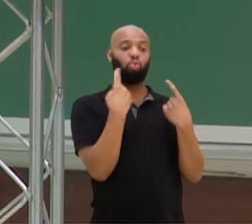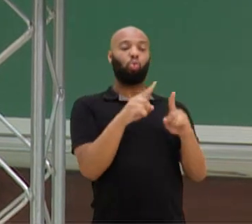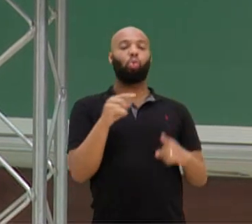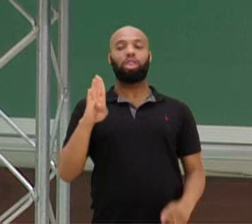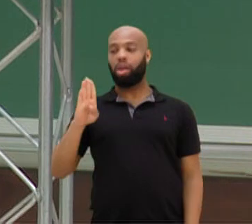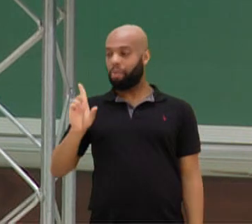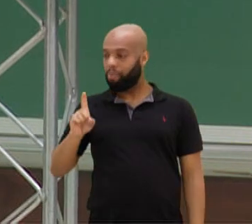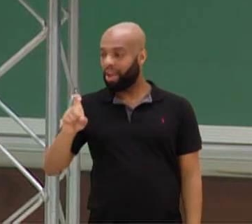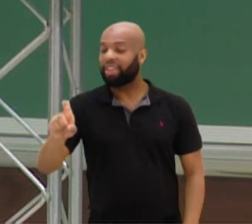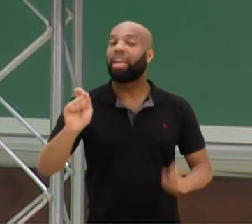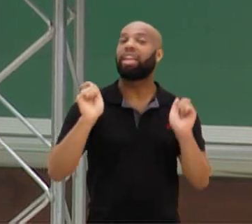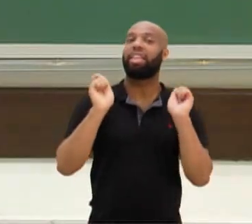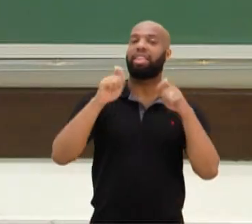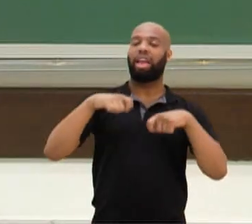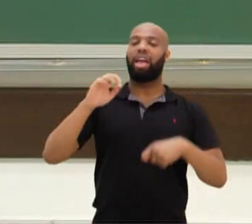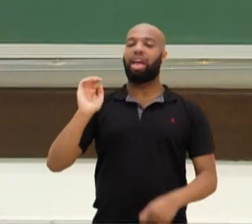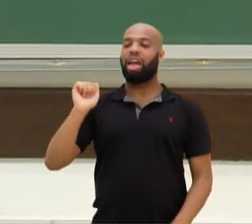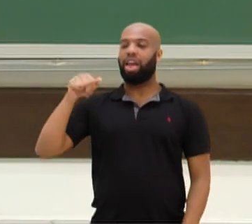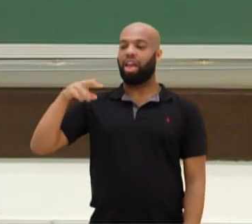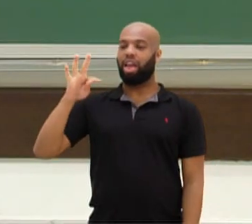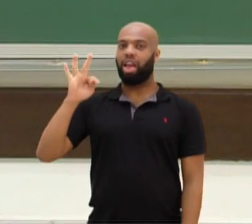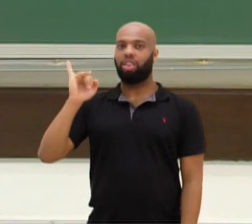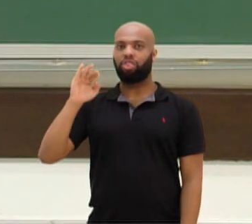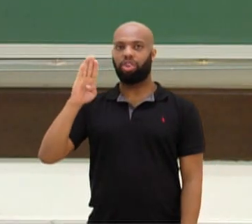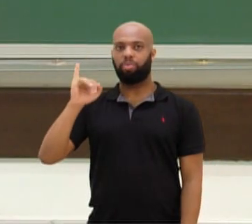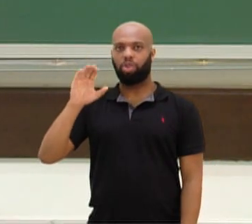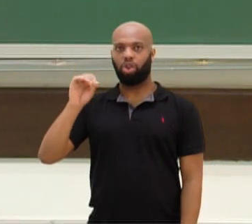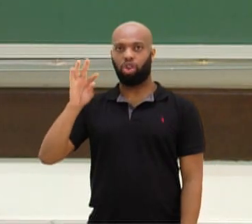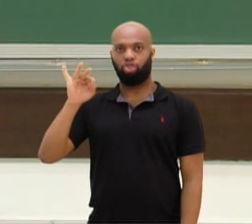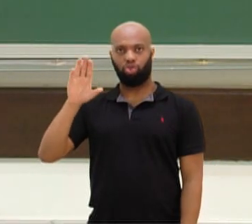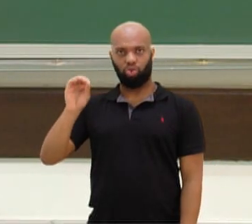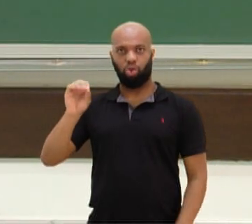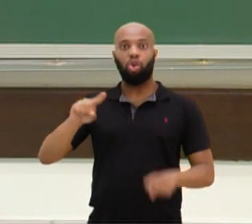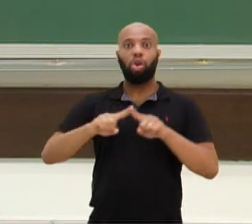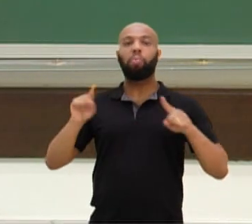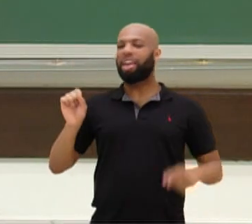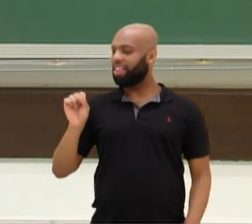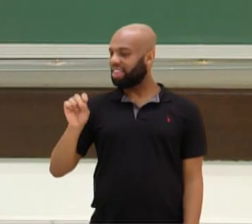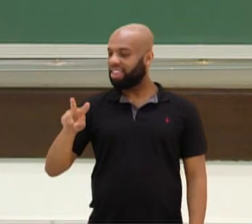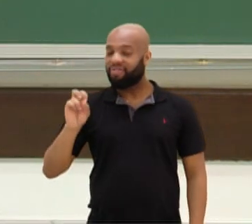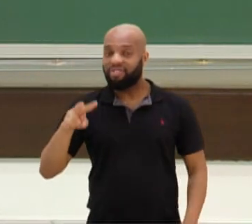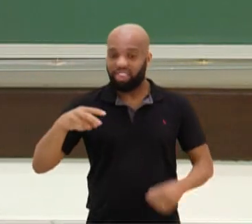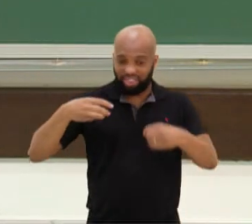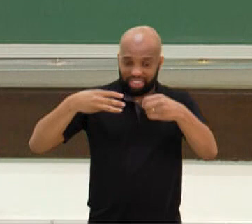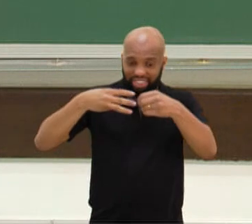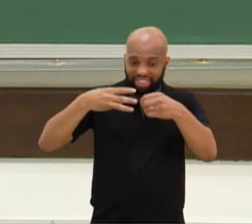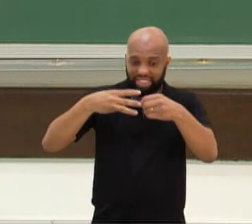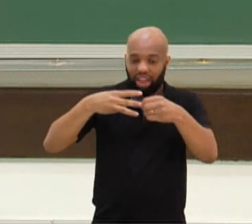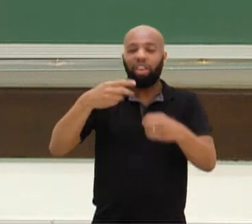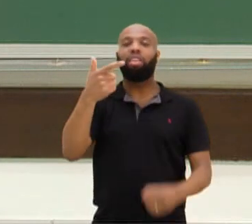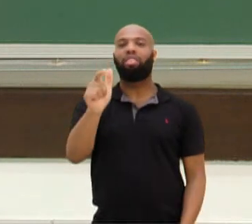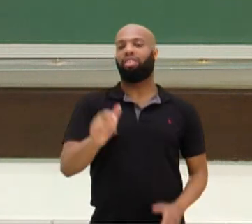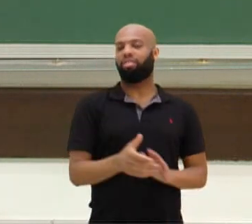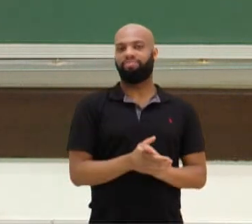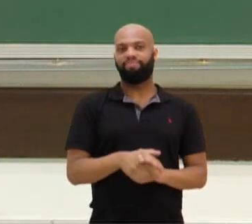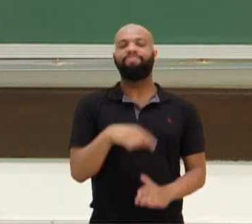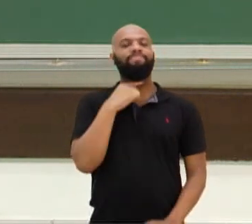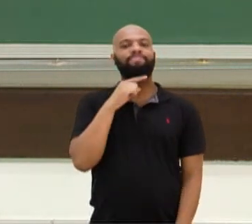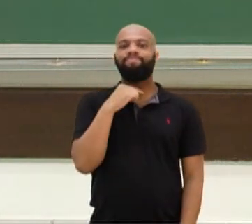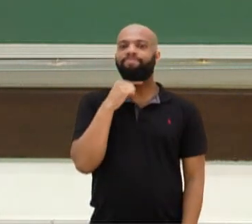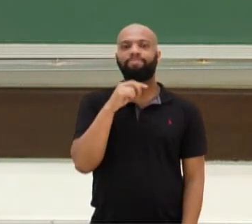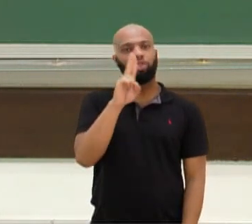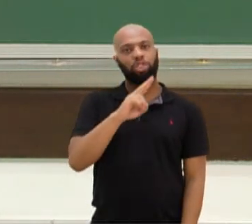ele atua no metabolismo celular. Vírus não tem célula. Não tem metabolismo próprio. Então, não adianta eu usar